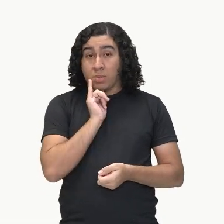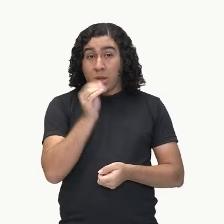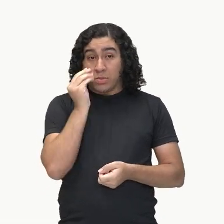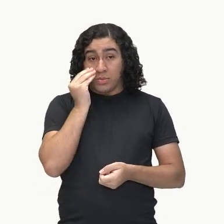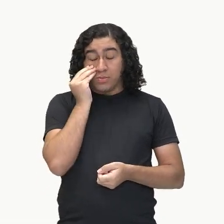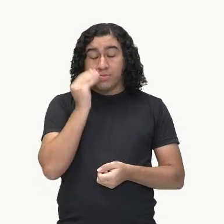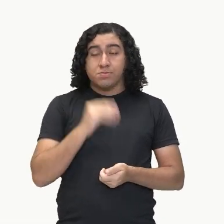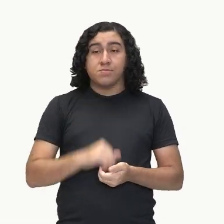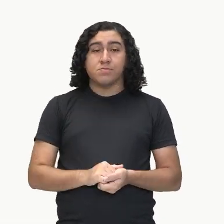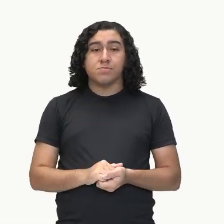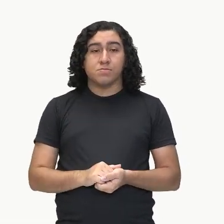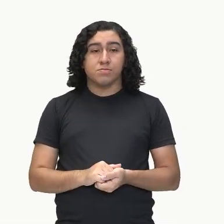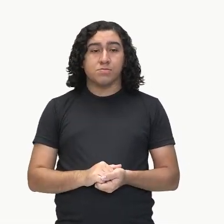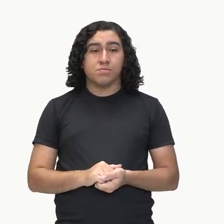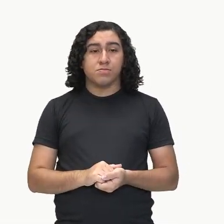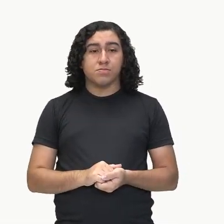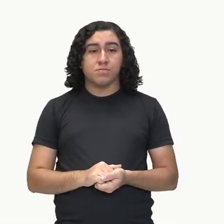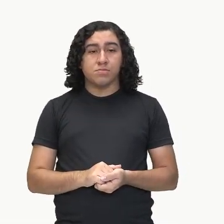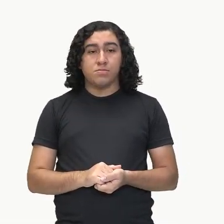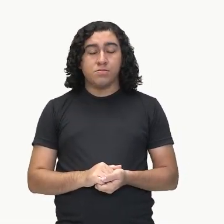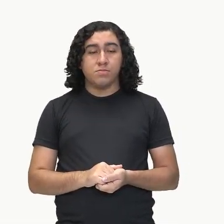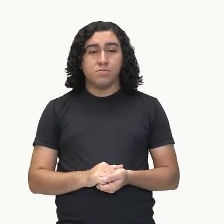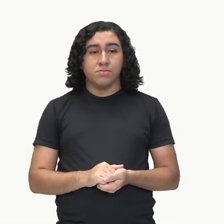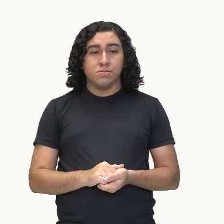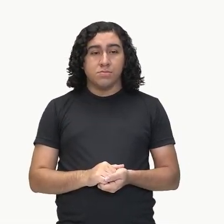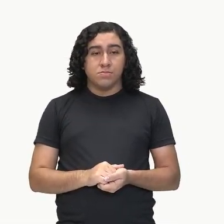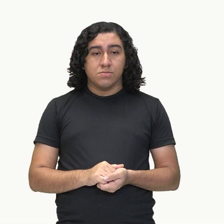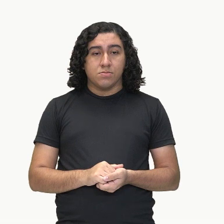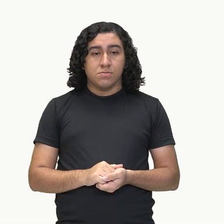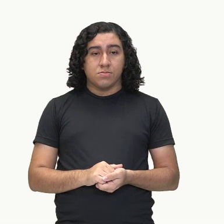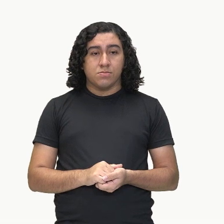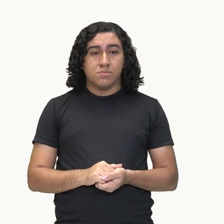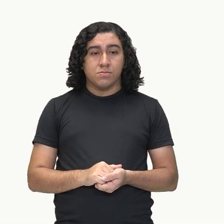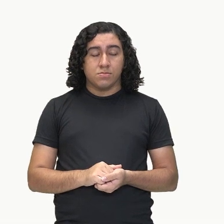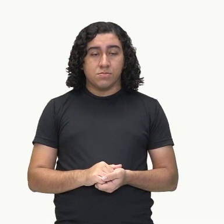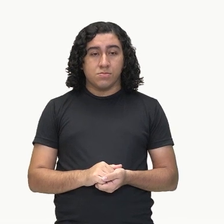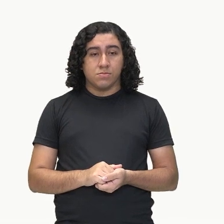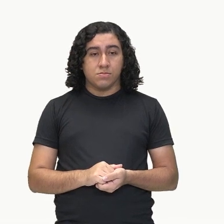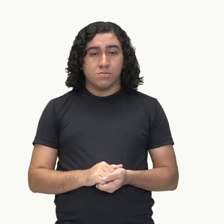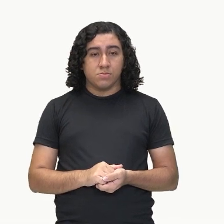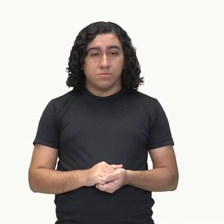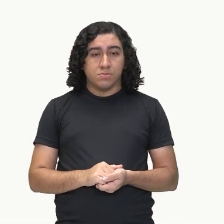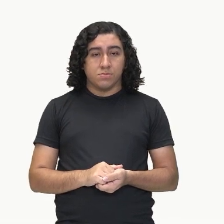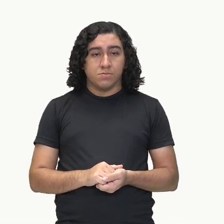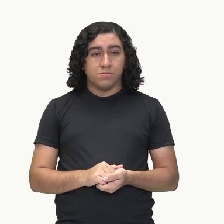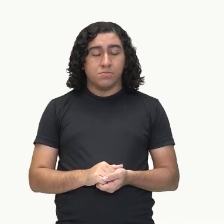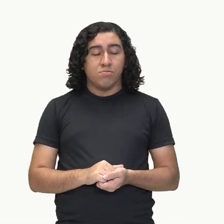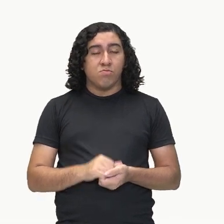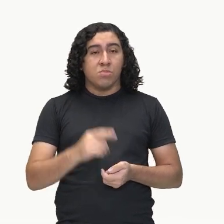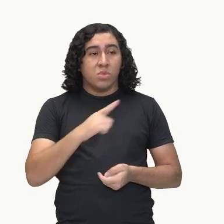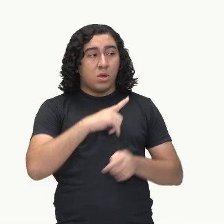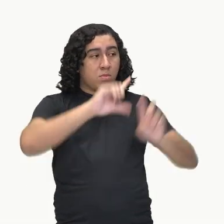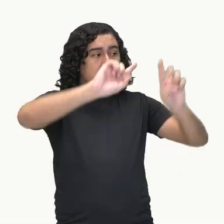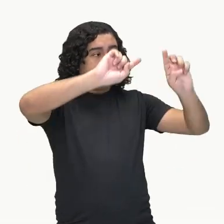qual o resultado da adição entre este polinômio